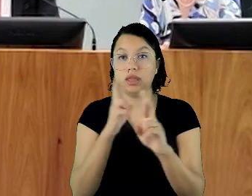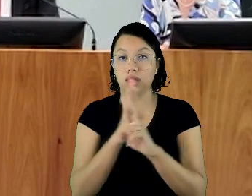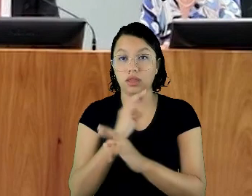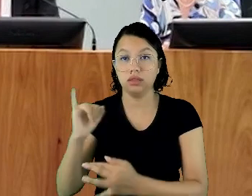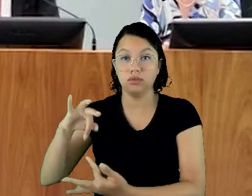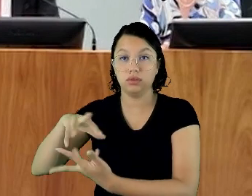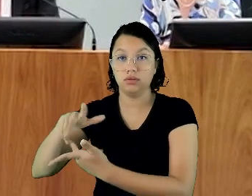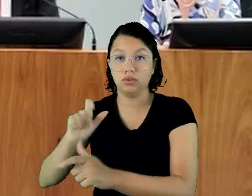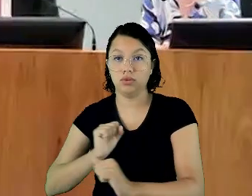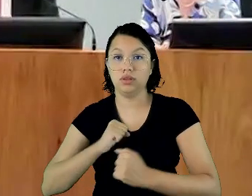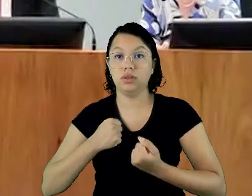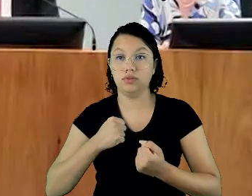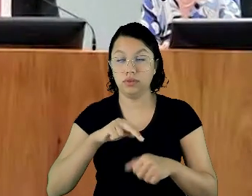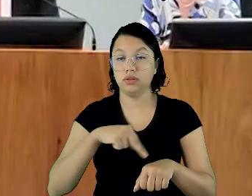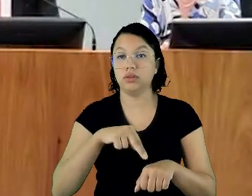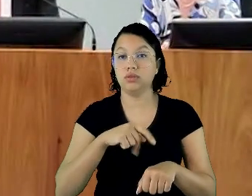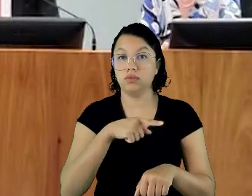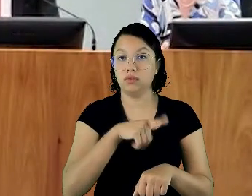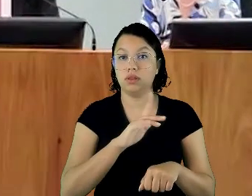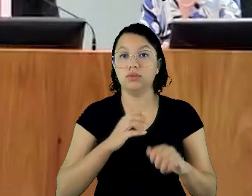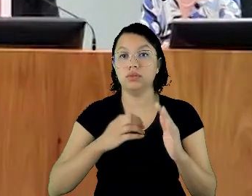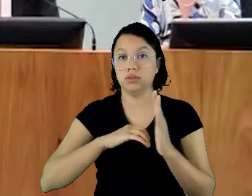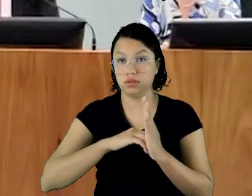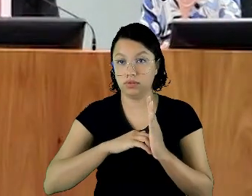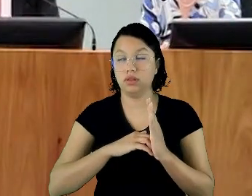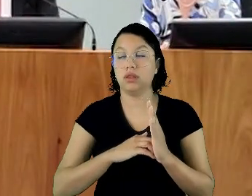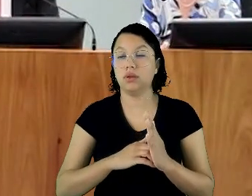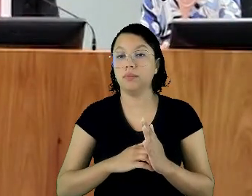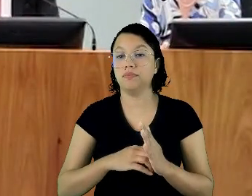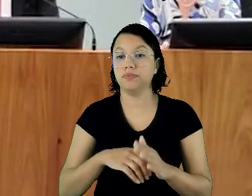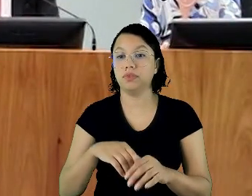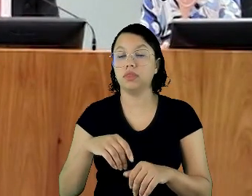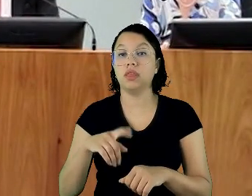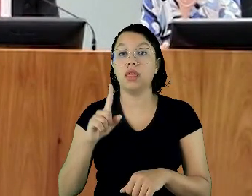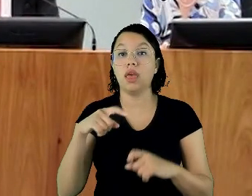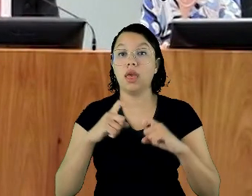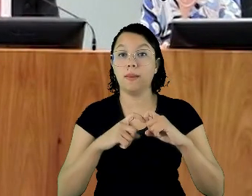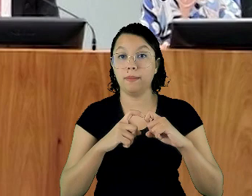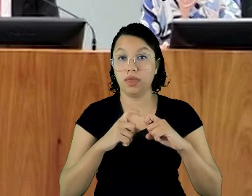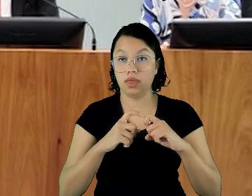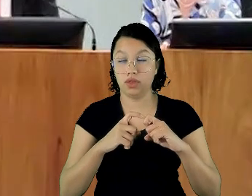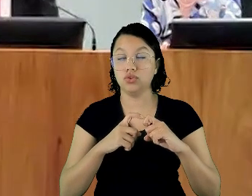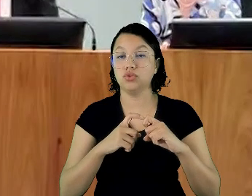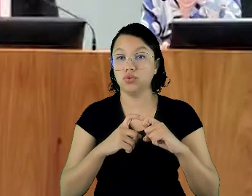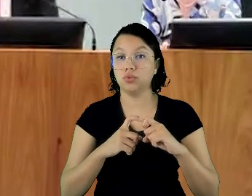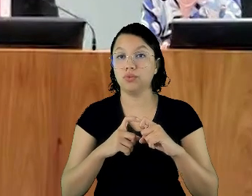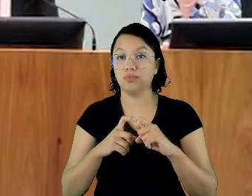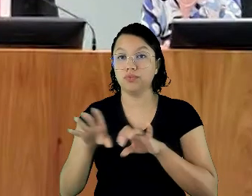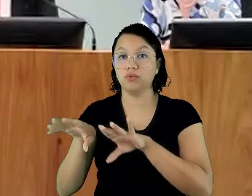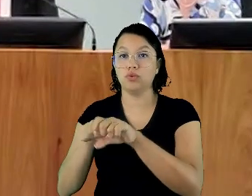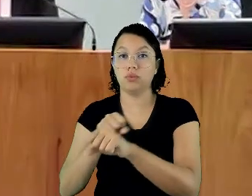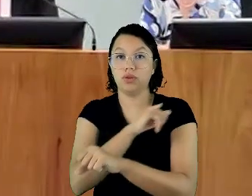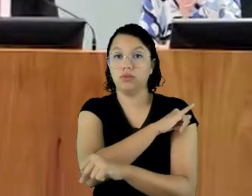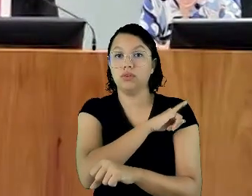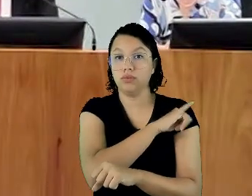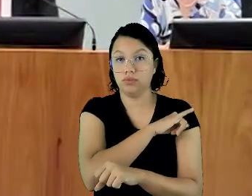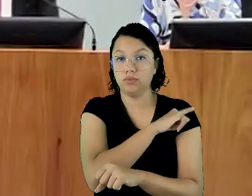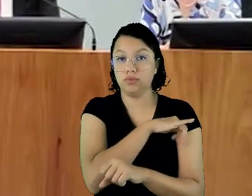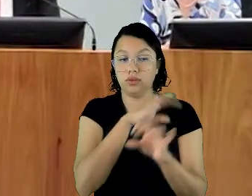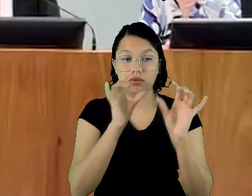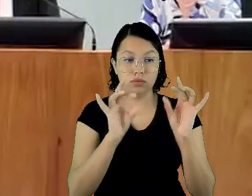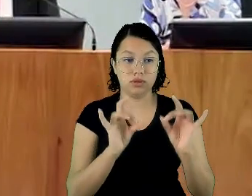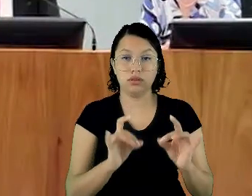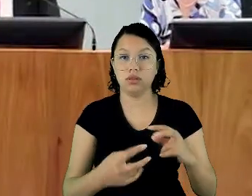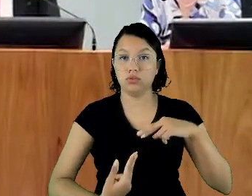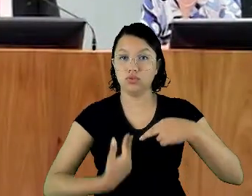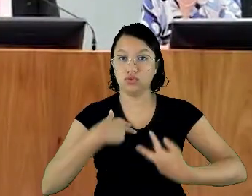no Senado Federal. É médico formado pela Universidade Gama Filho, do Rio de Janeiro, com especialização em cirurgia geral, urologia, medicina do